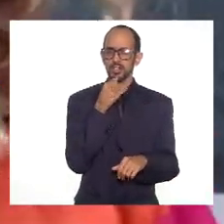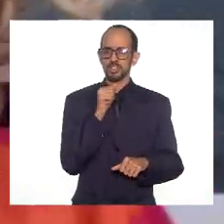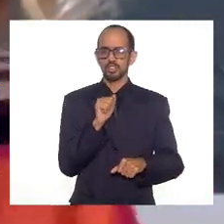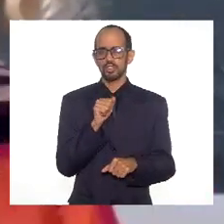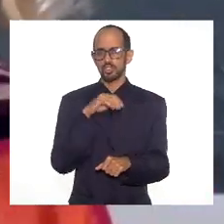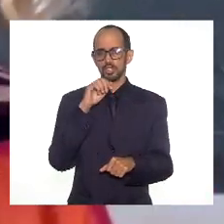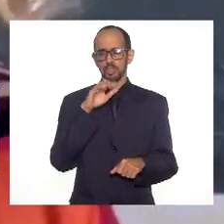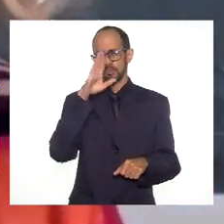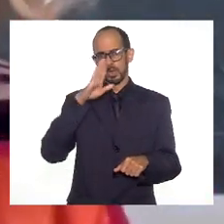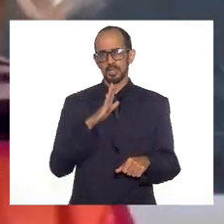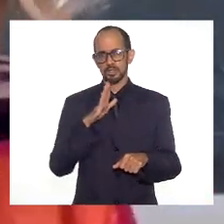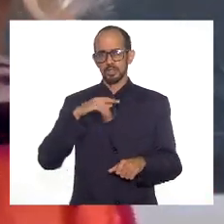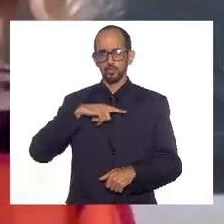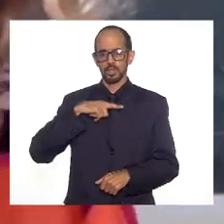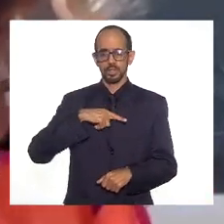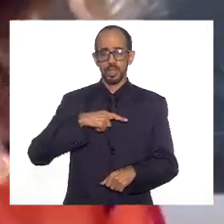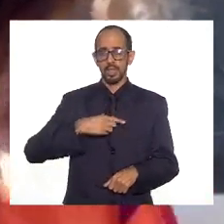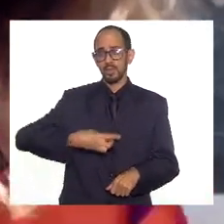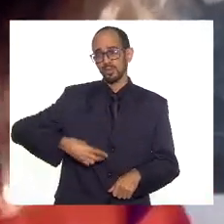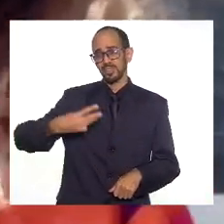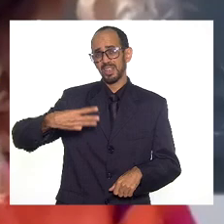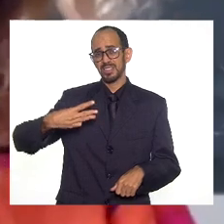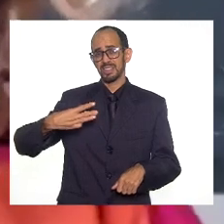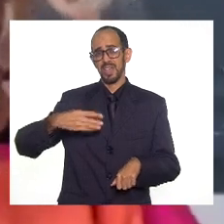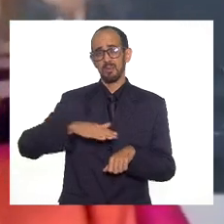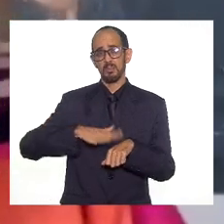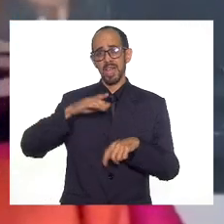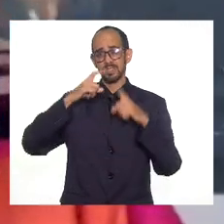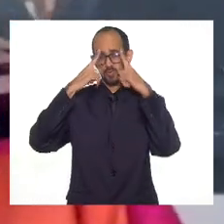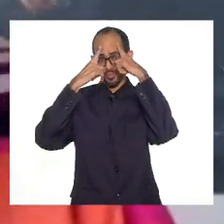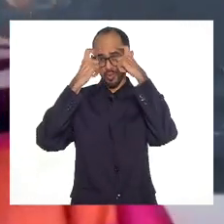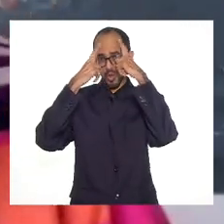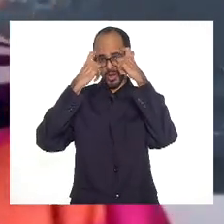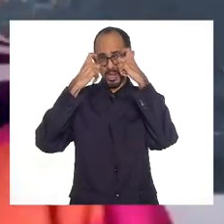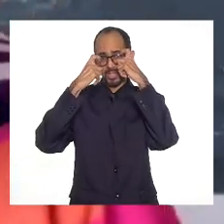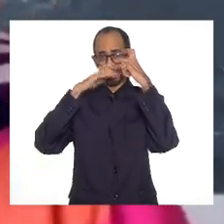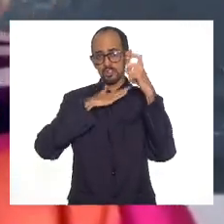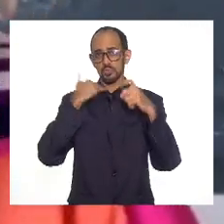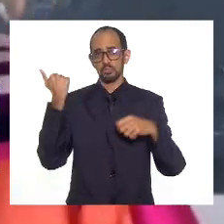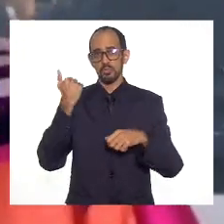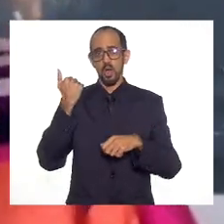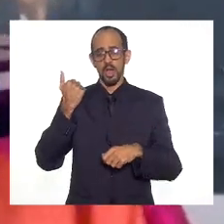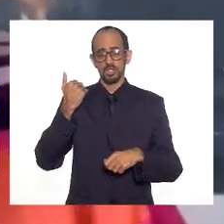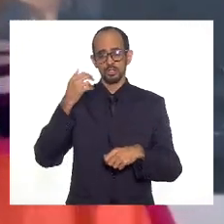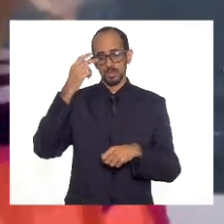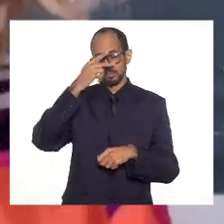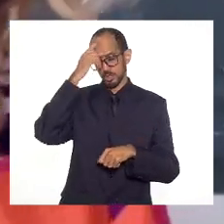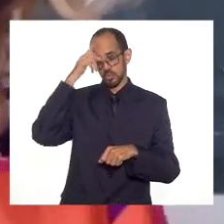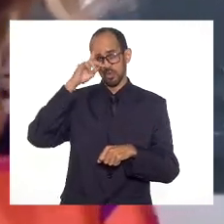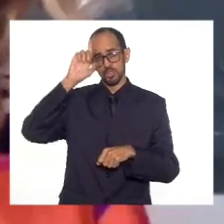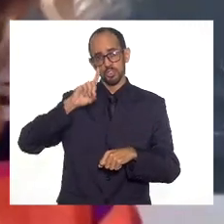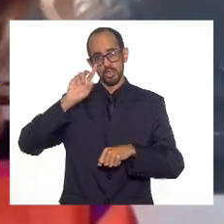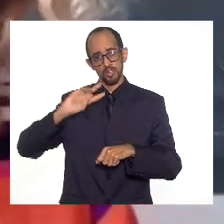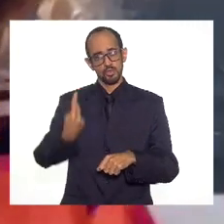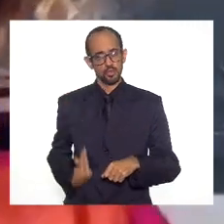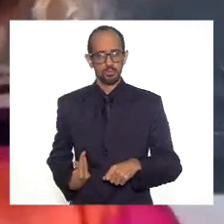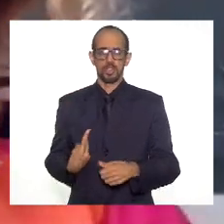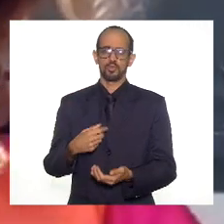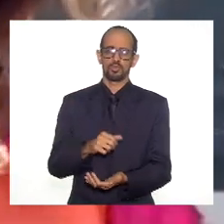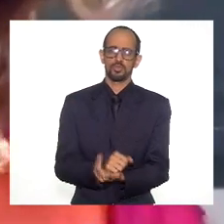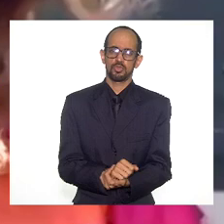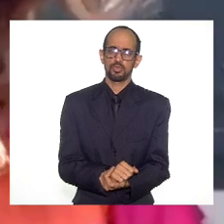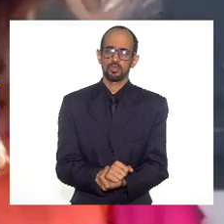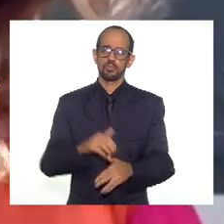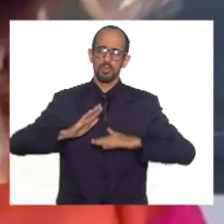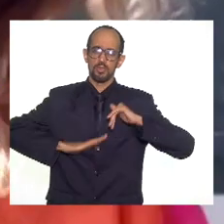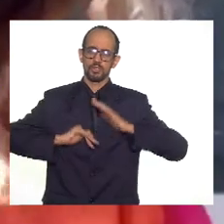país com mais violência fatal a defensores de direitos humanos, é onde a gente tem que ver